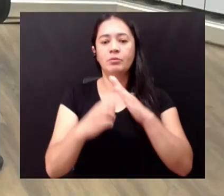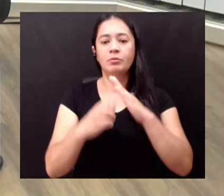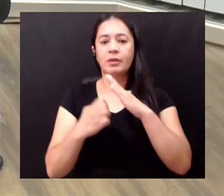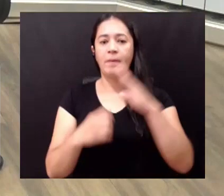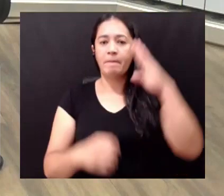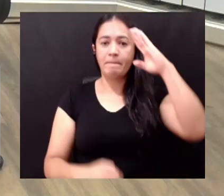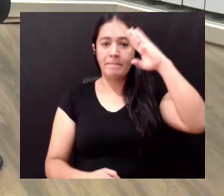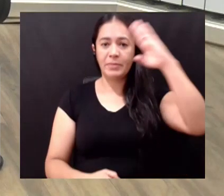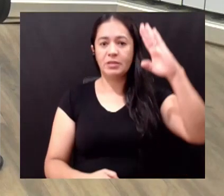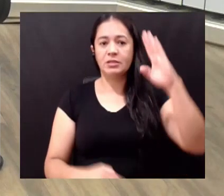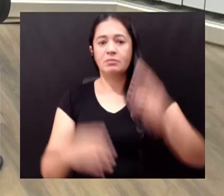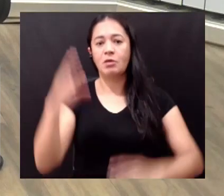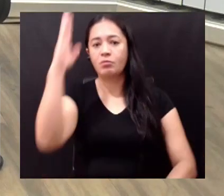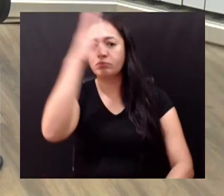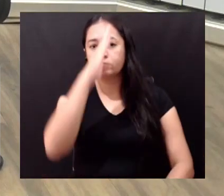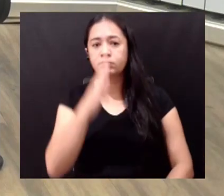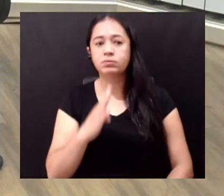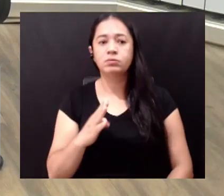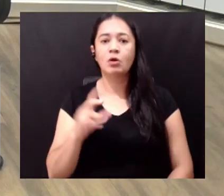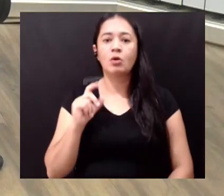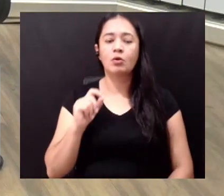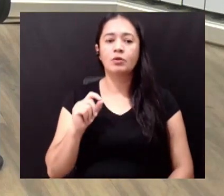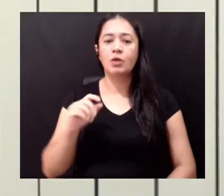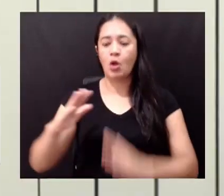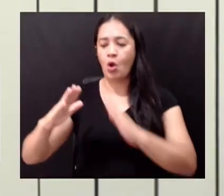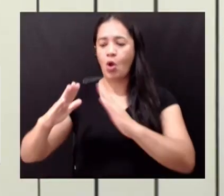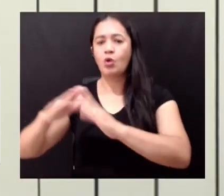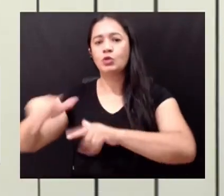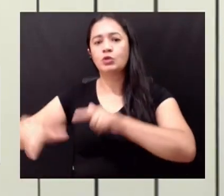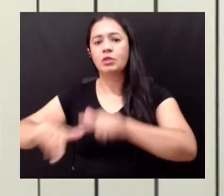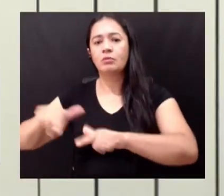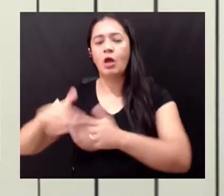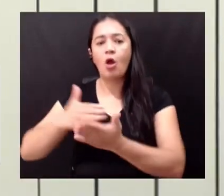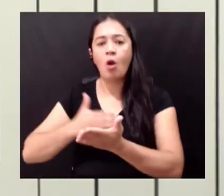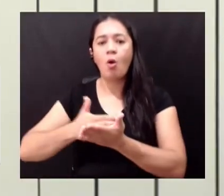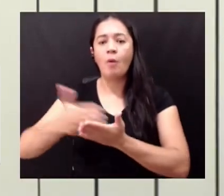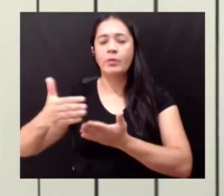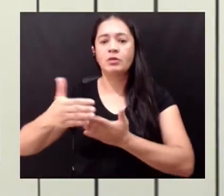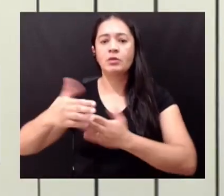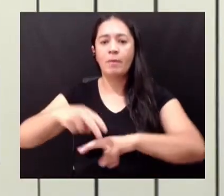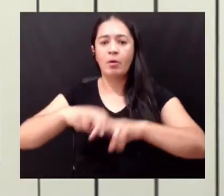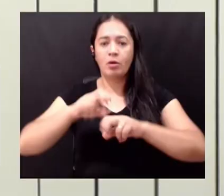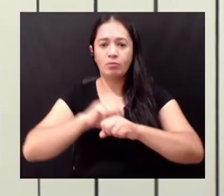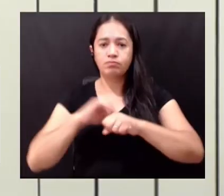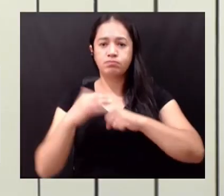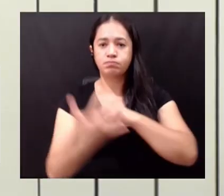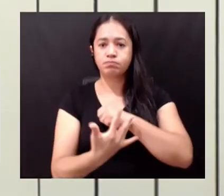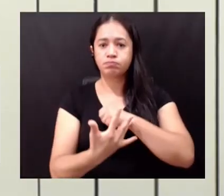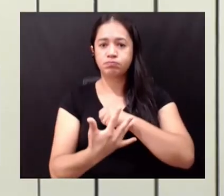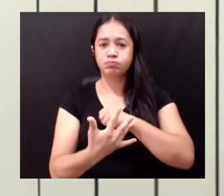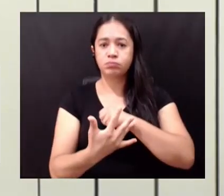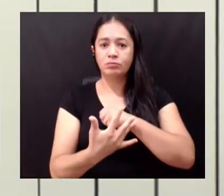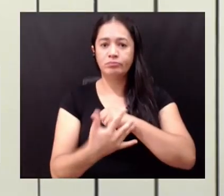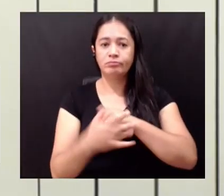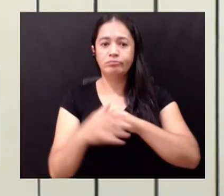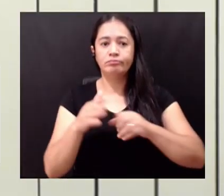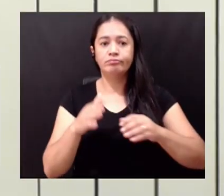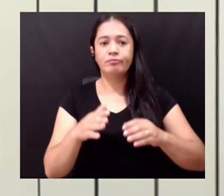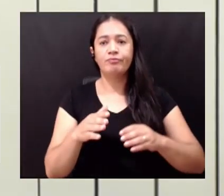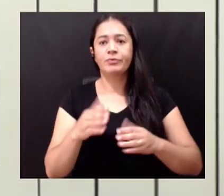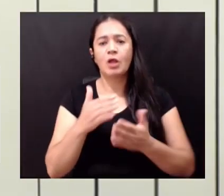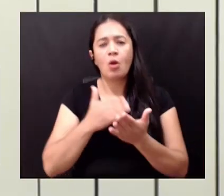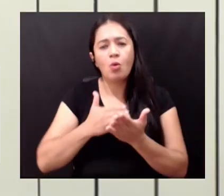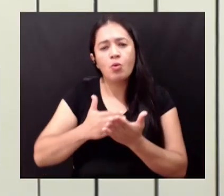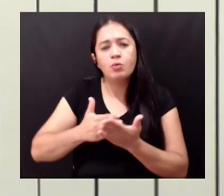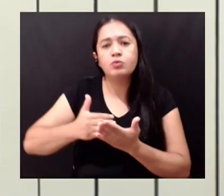Brasil, o home office ele surgiu por causa da pandemia, né? Então, foi começando aquele